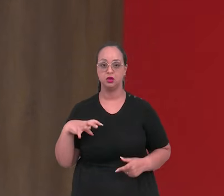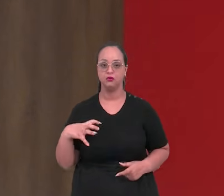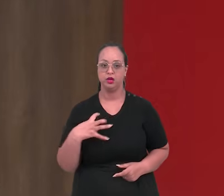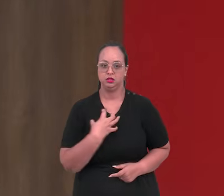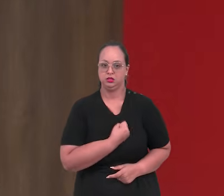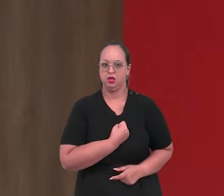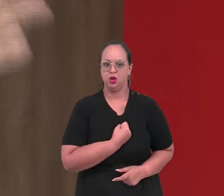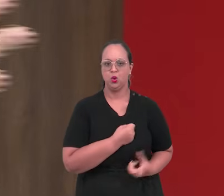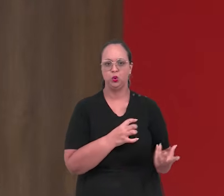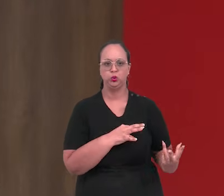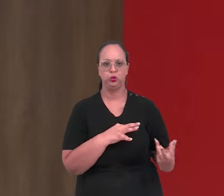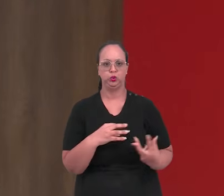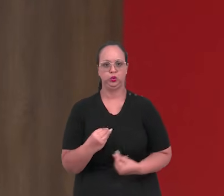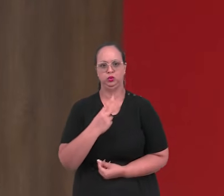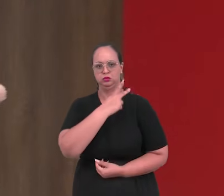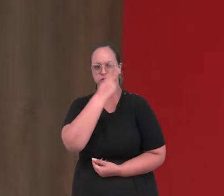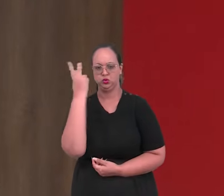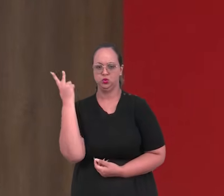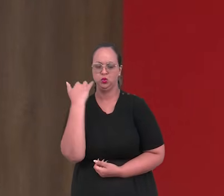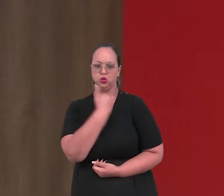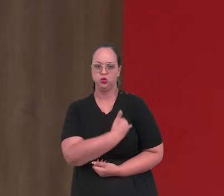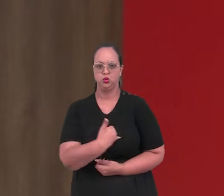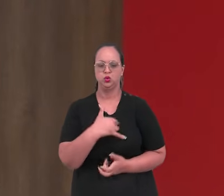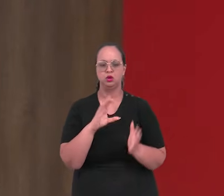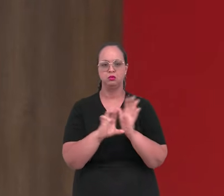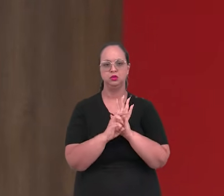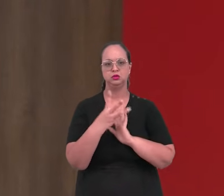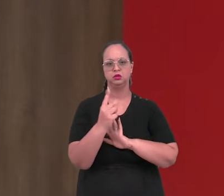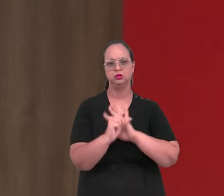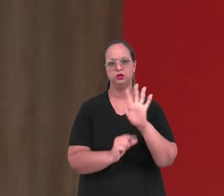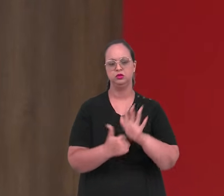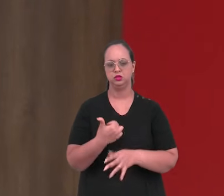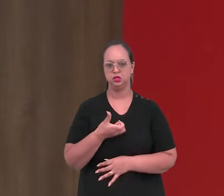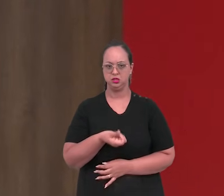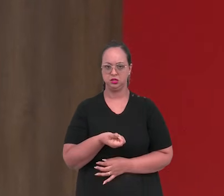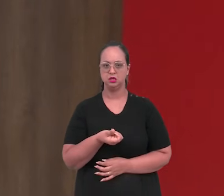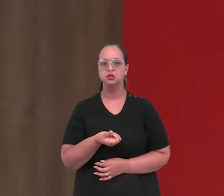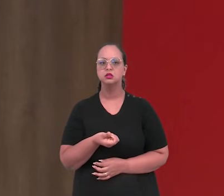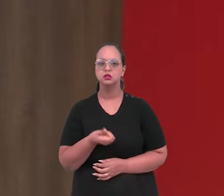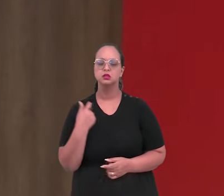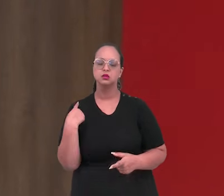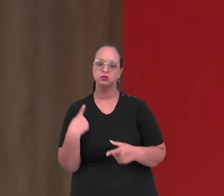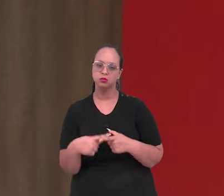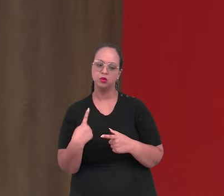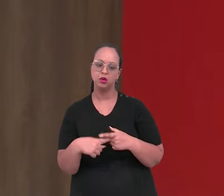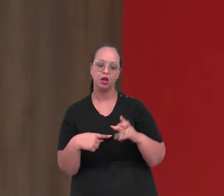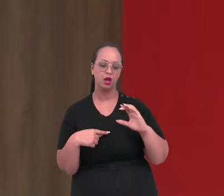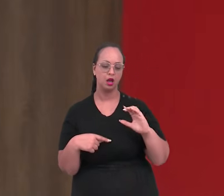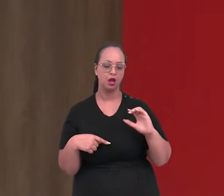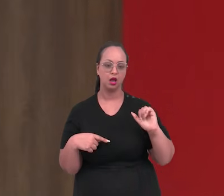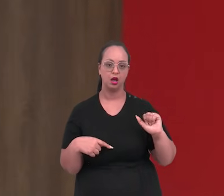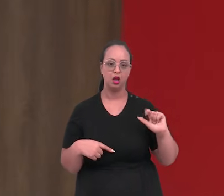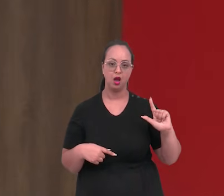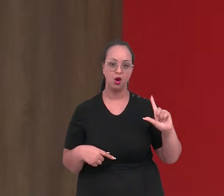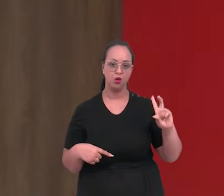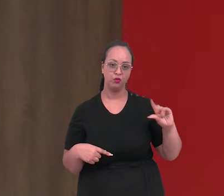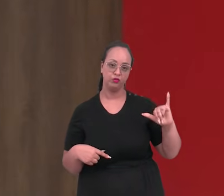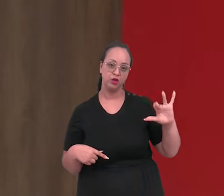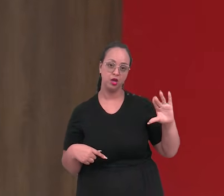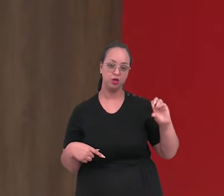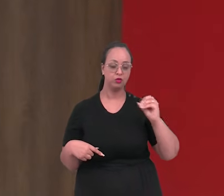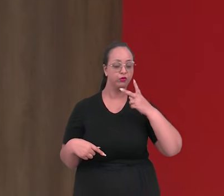salvação é universal. É o João 3,16, né? Então, como o Calvino falava que Jesus morreu só por algumas